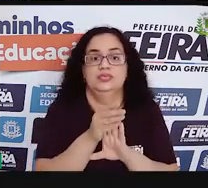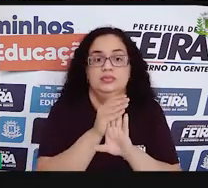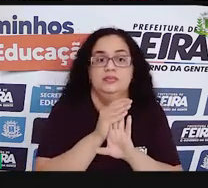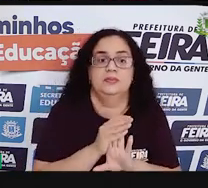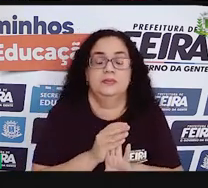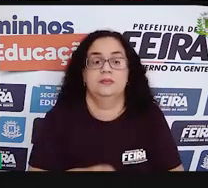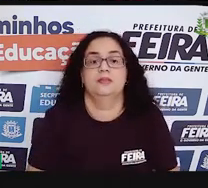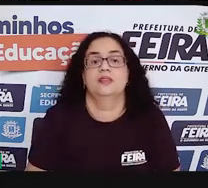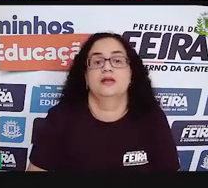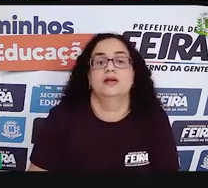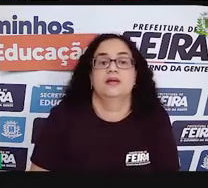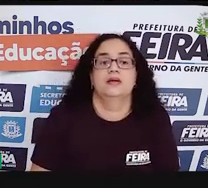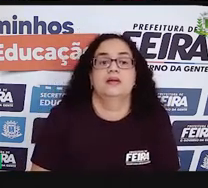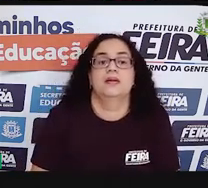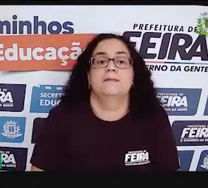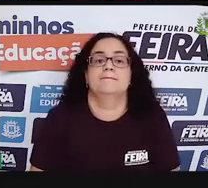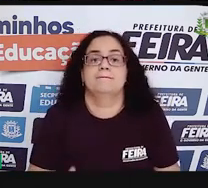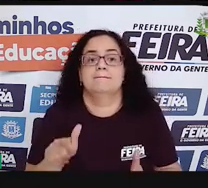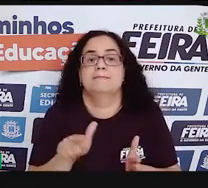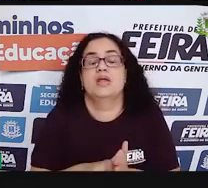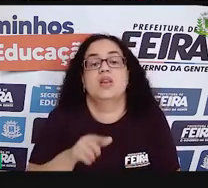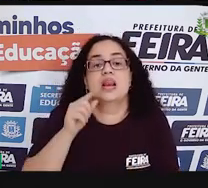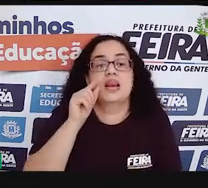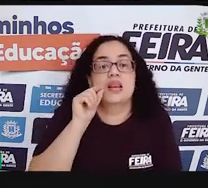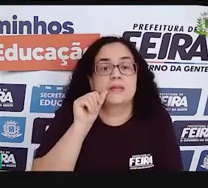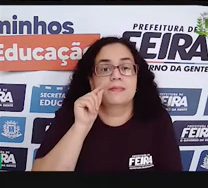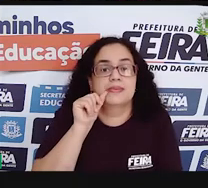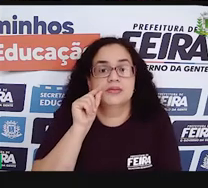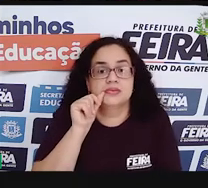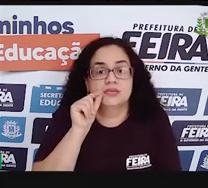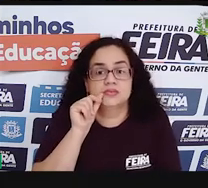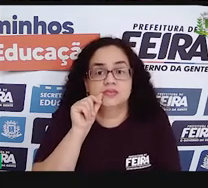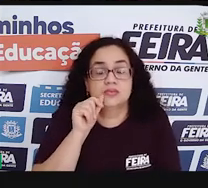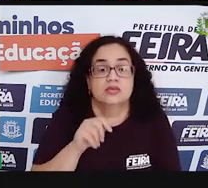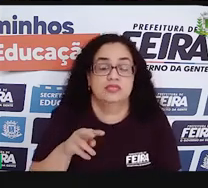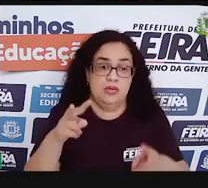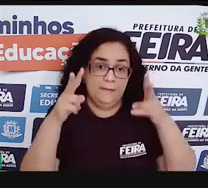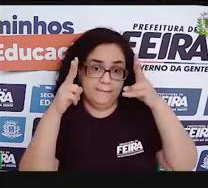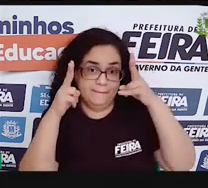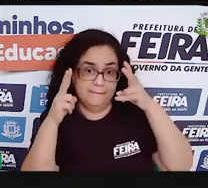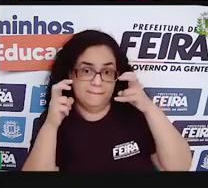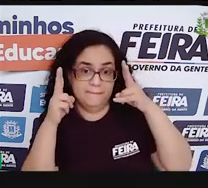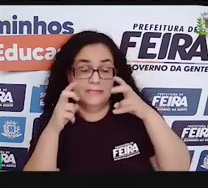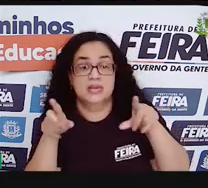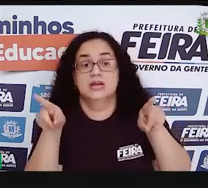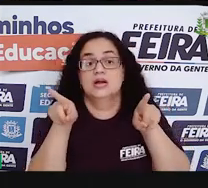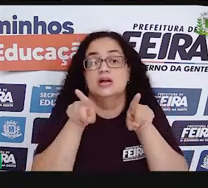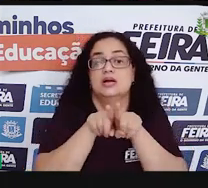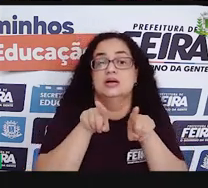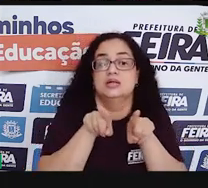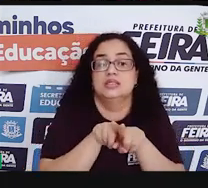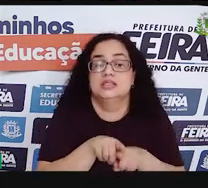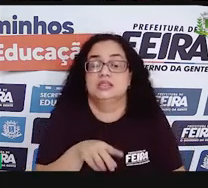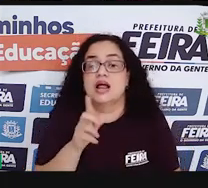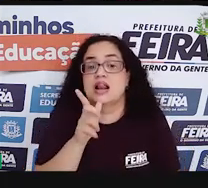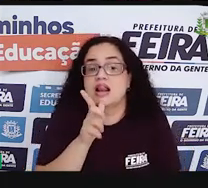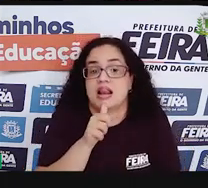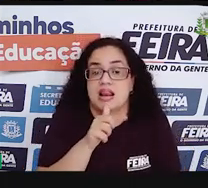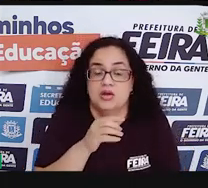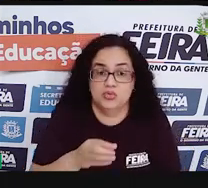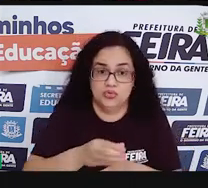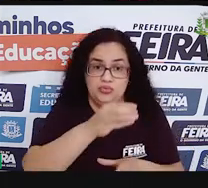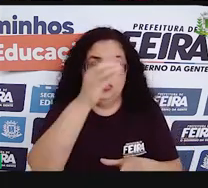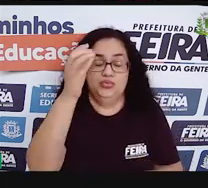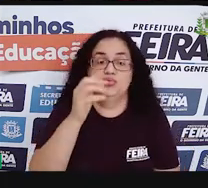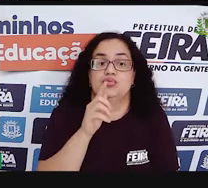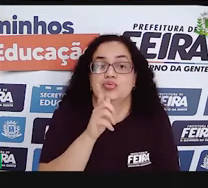flexibilidade entre o pedaço de mangueira e o lápis, nós observamos aí que entre a mangueira e o lápis, a